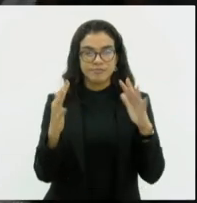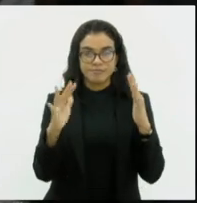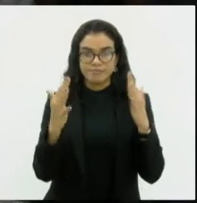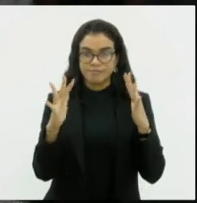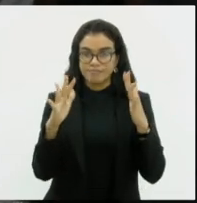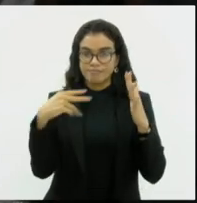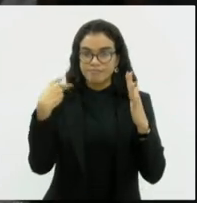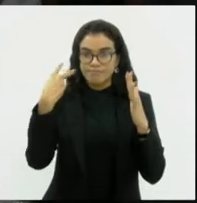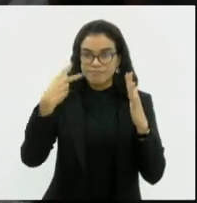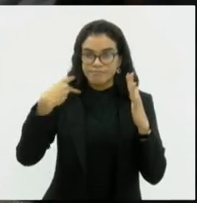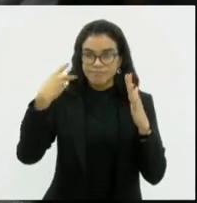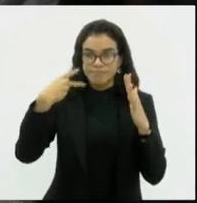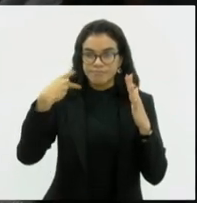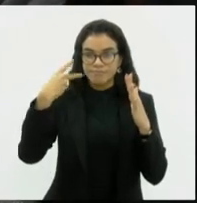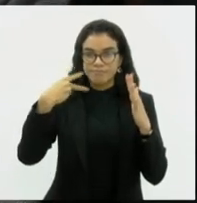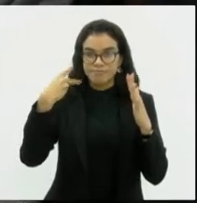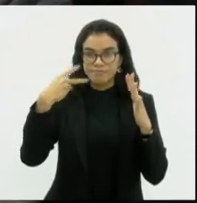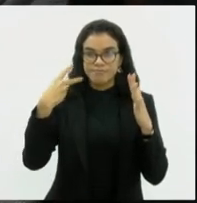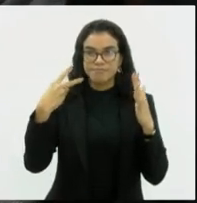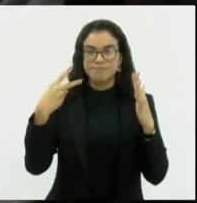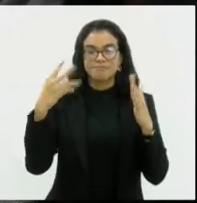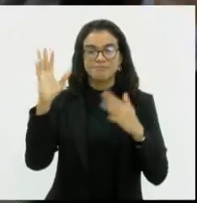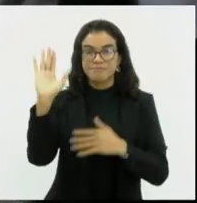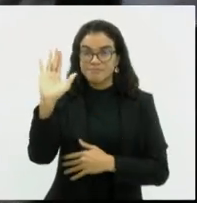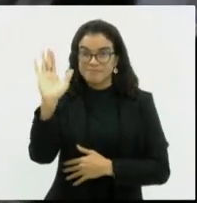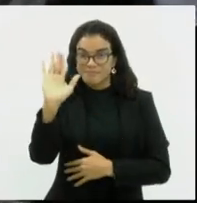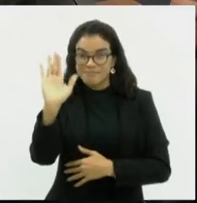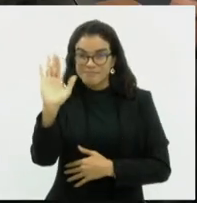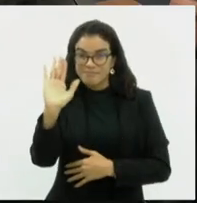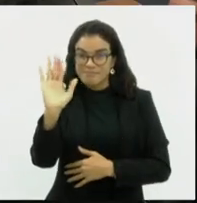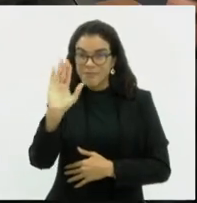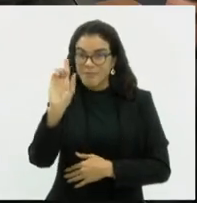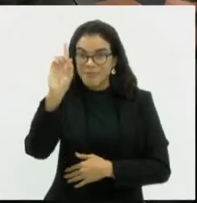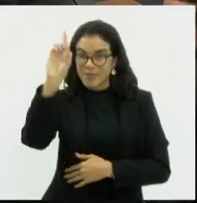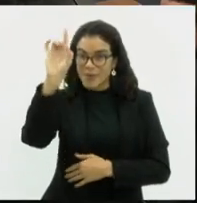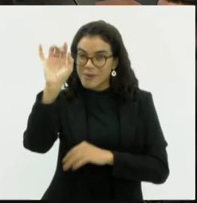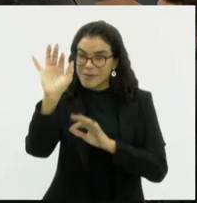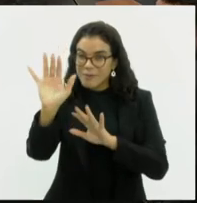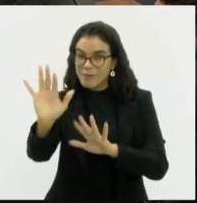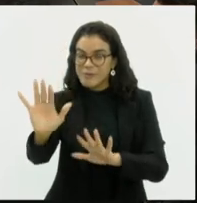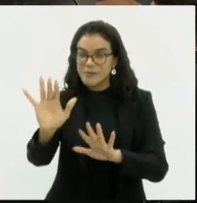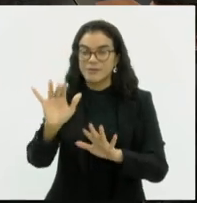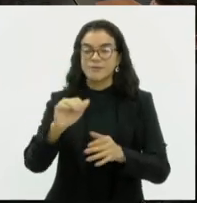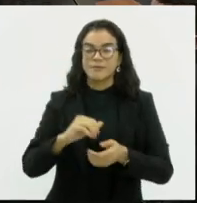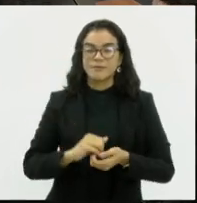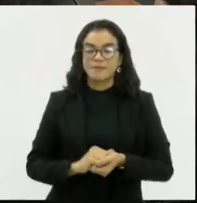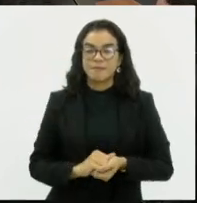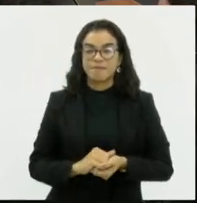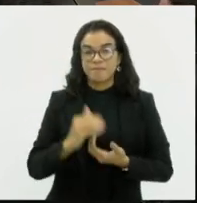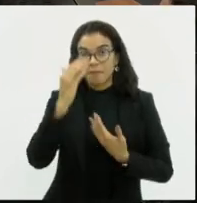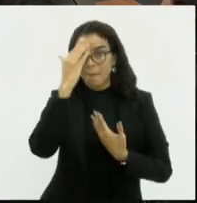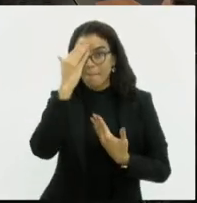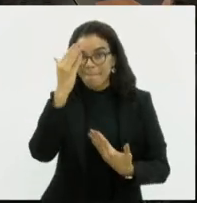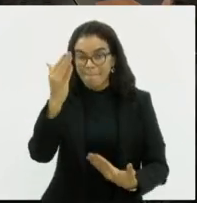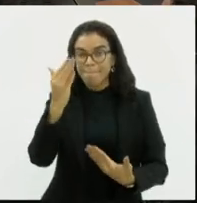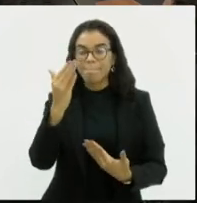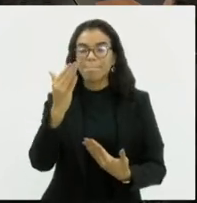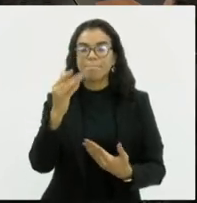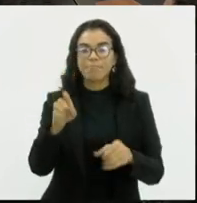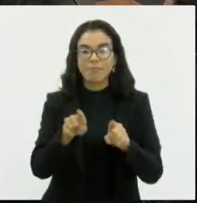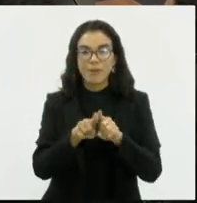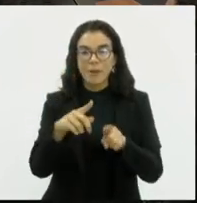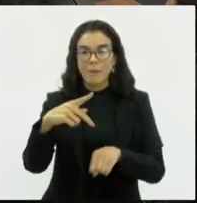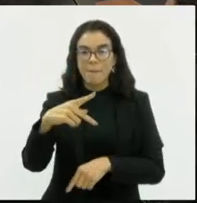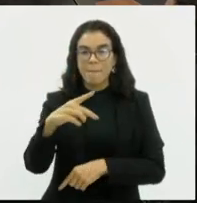nossa vereadora, grande vereadora. Deus abençoe todos nós. Quero agradecer também o